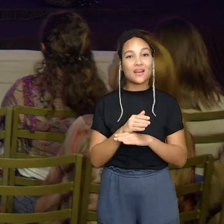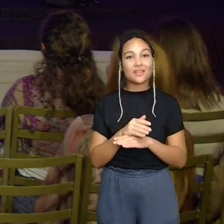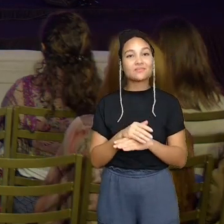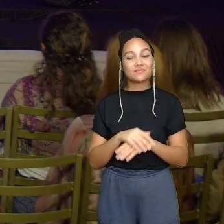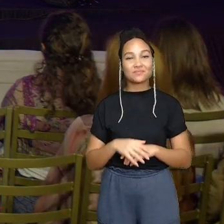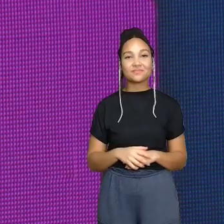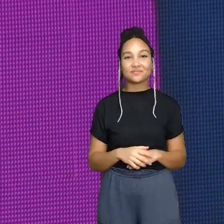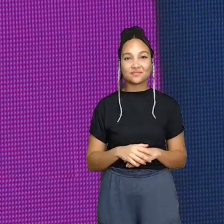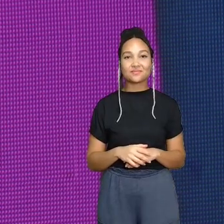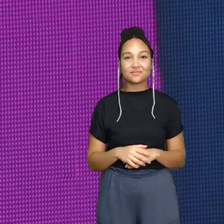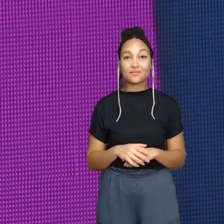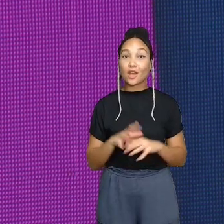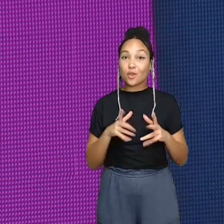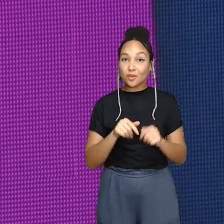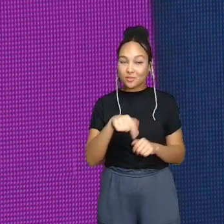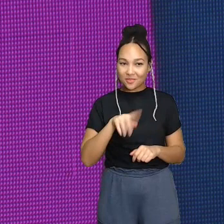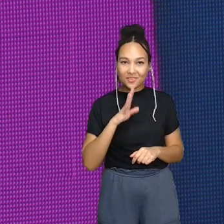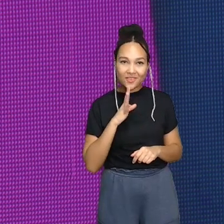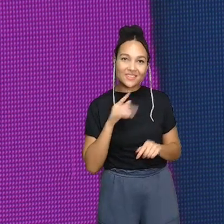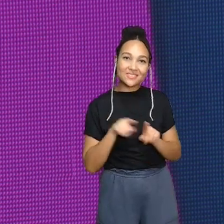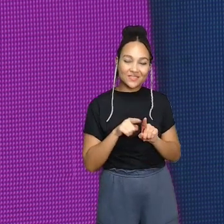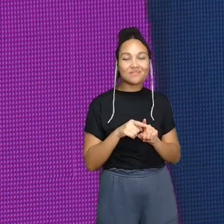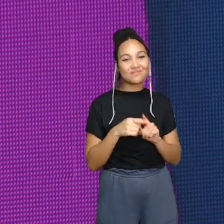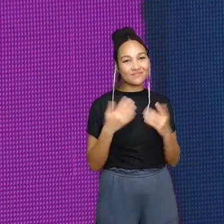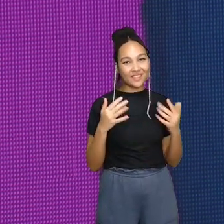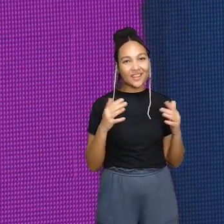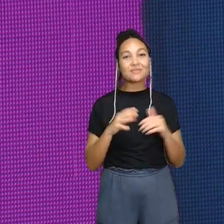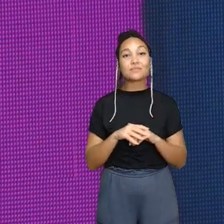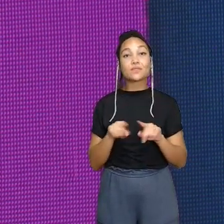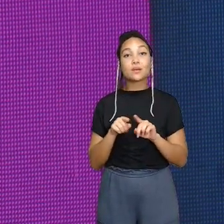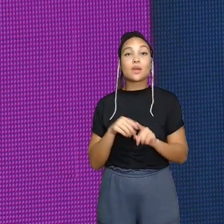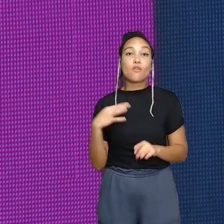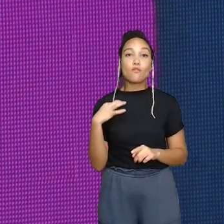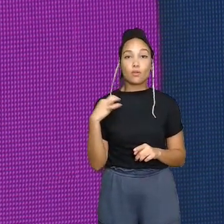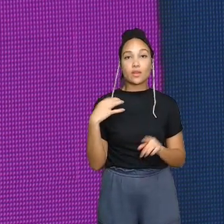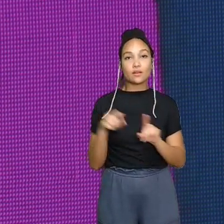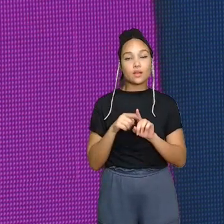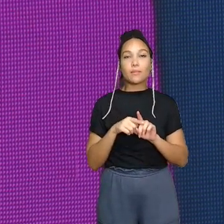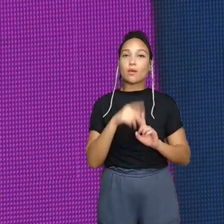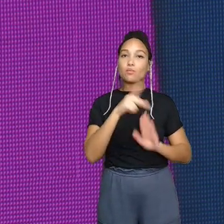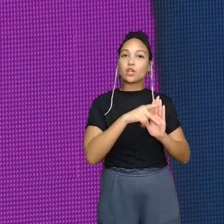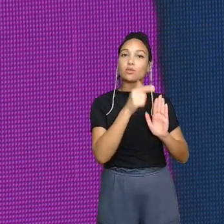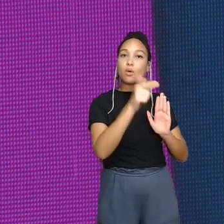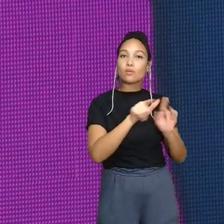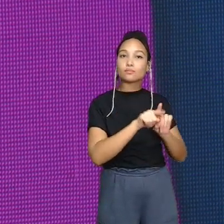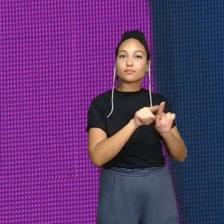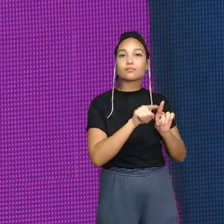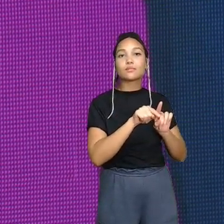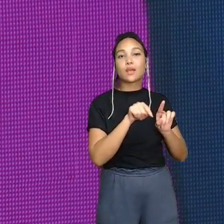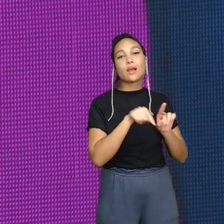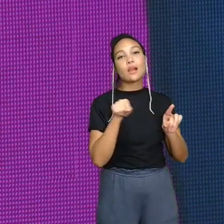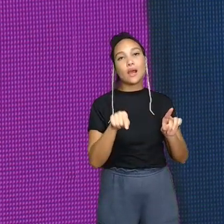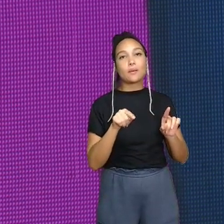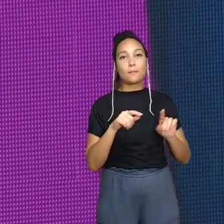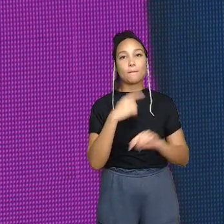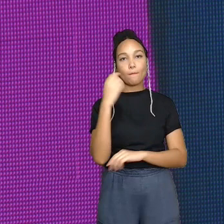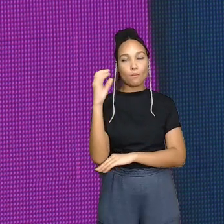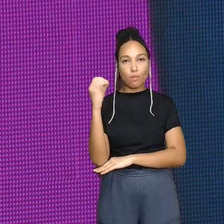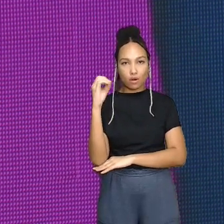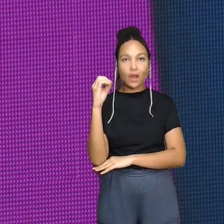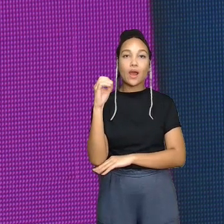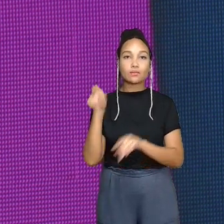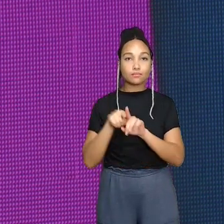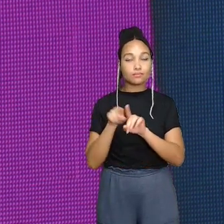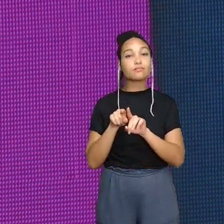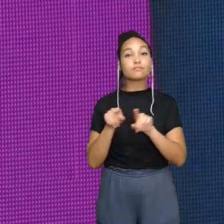todos que aqui estão. Eu também sou voluntário na Aldeia da Fraternidade, que é uma organização maravilhosa na Zona Sul de Porto Alegre. E sou